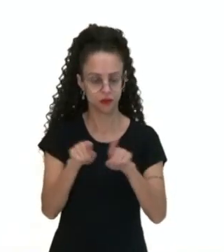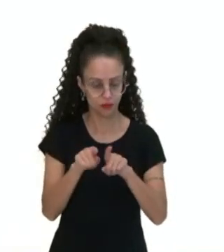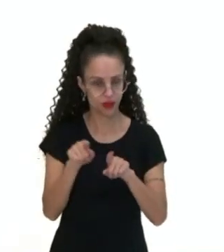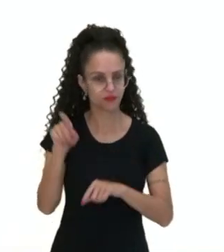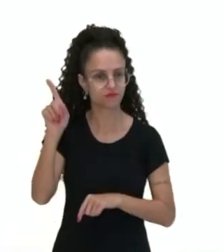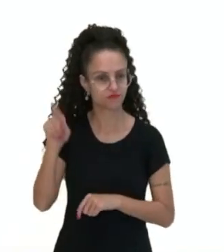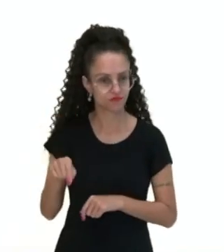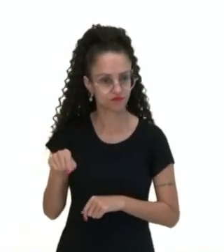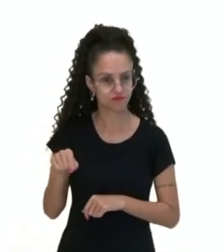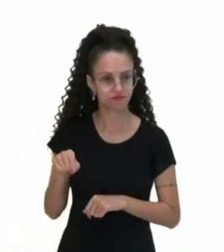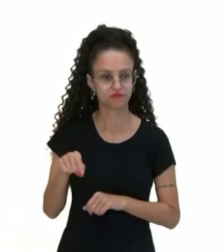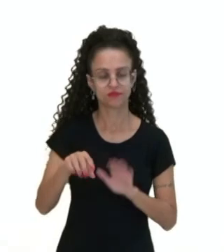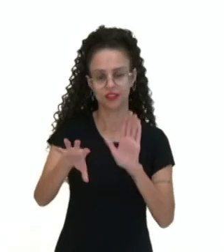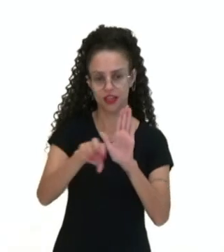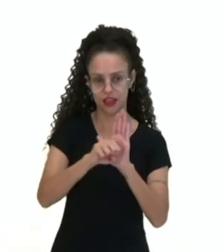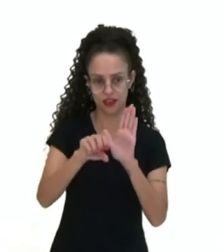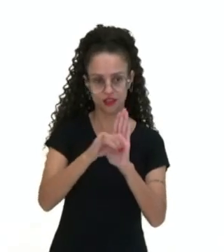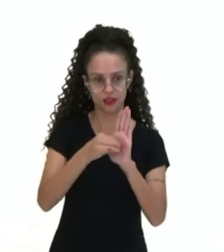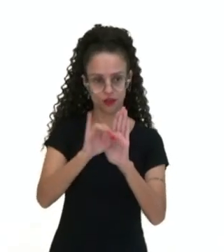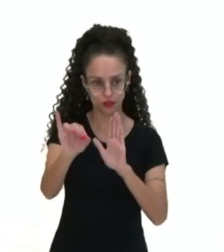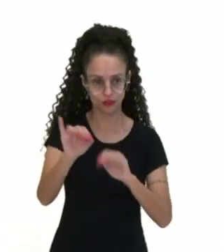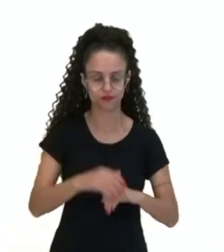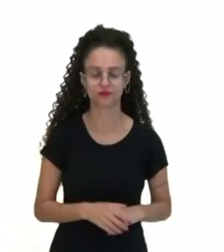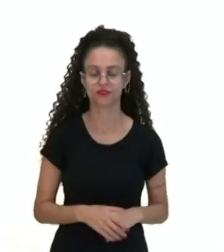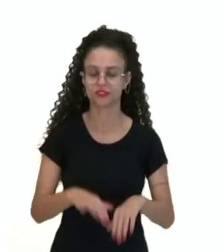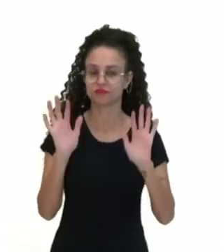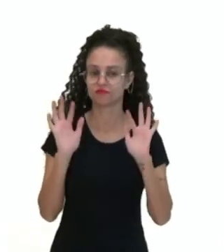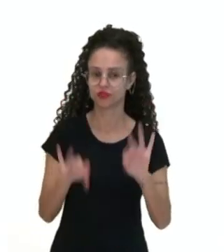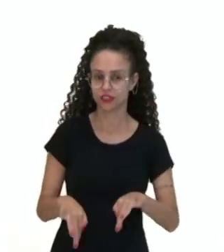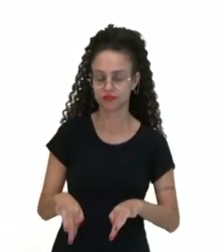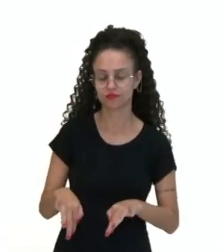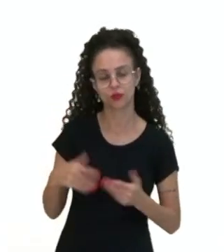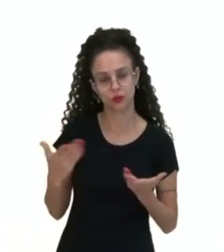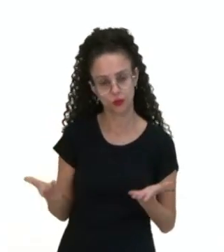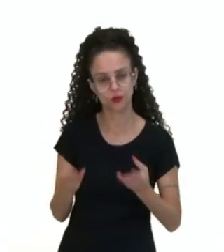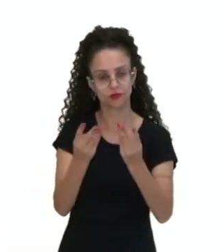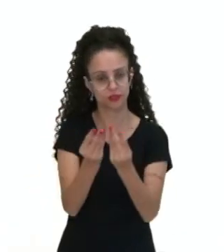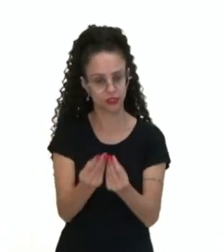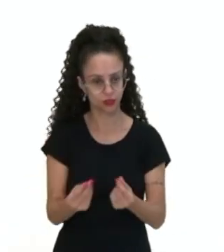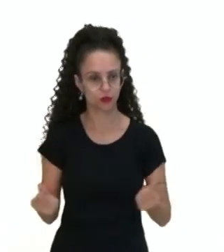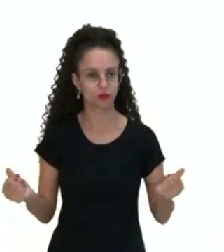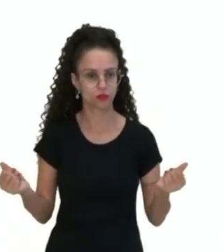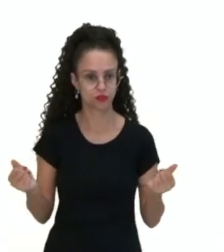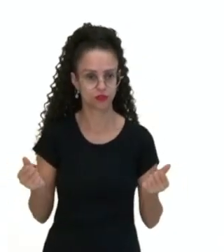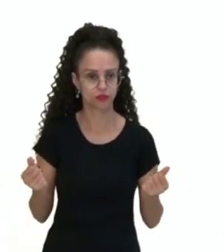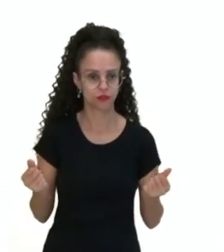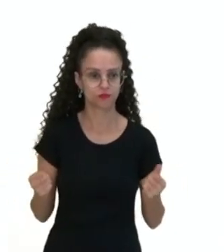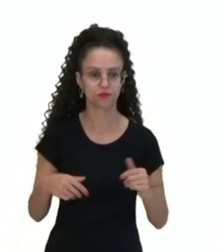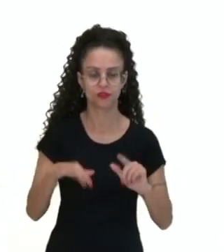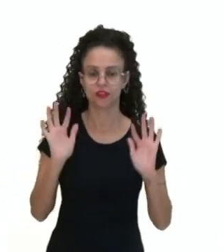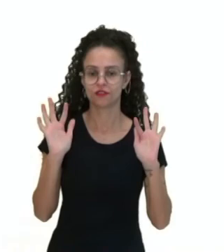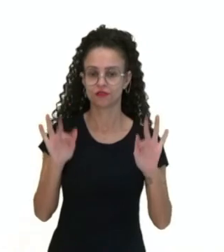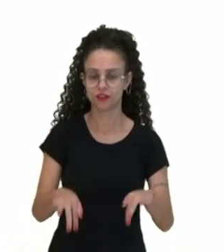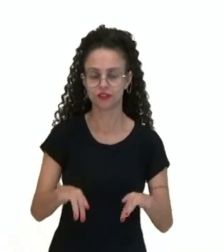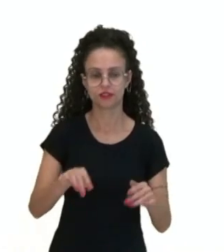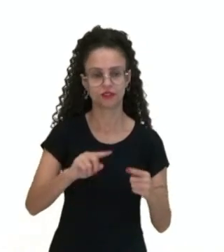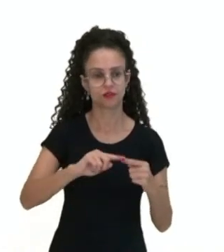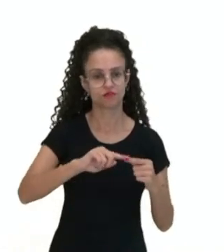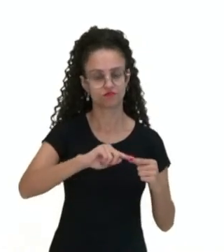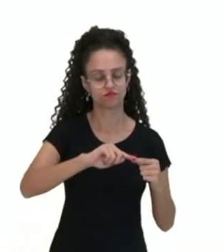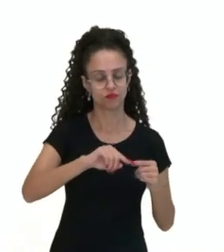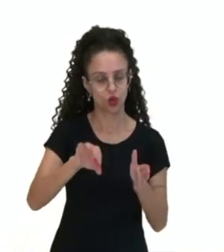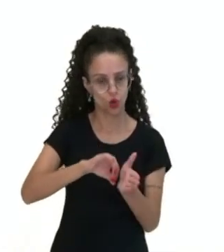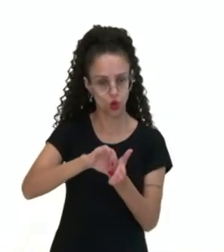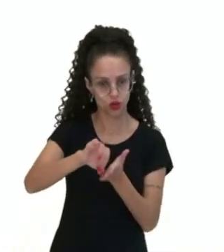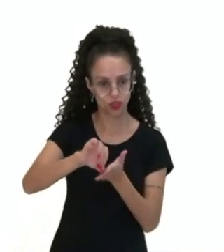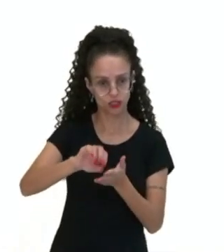organismo heterótrofo. E, na sequência, aqui os decompositores. Enfim, a transformação da matéria